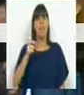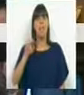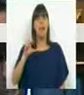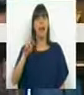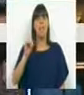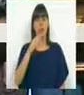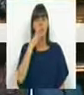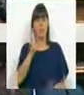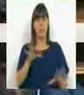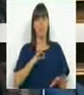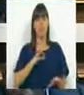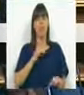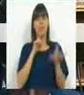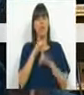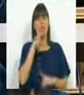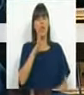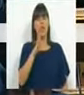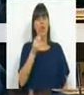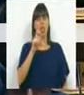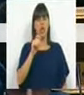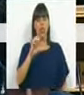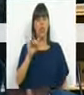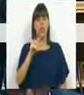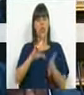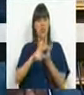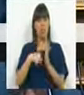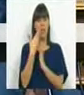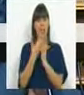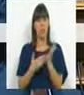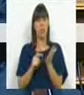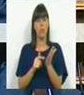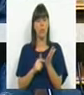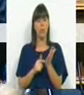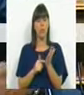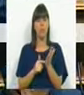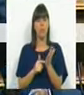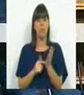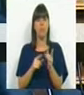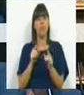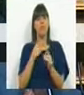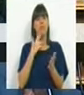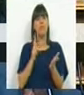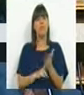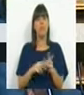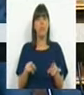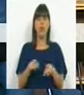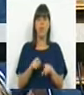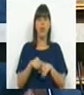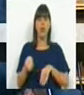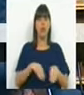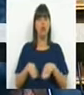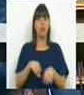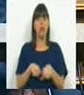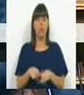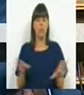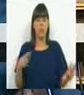dizer o seguinte. Diz o Sr. Deputado Jorge Costa que este projeto de resolução é, no fundo, um jogo